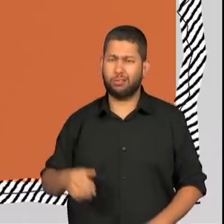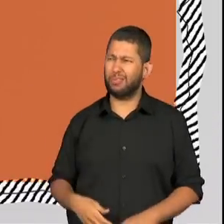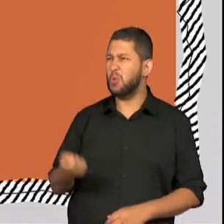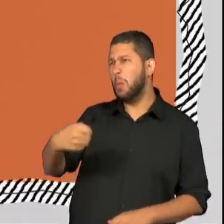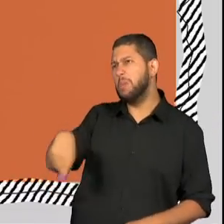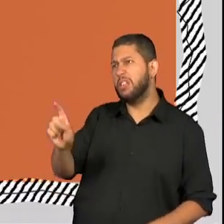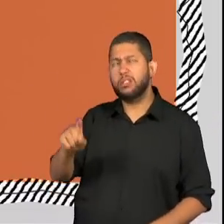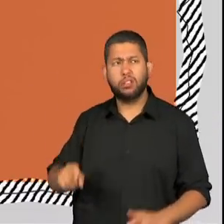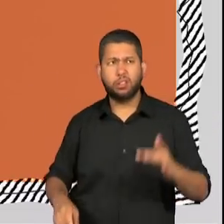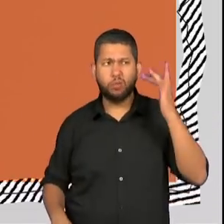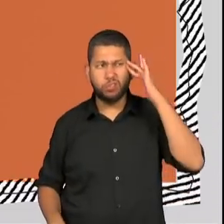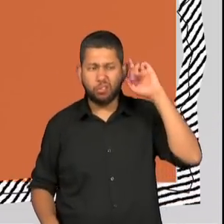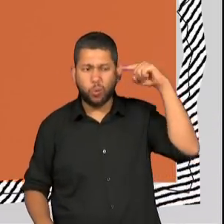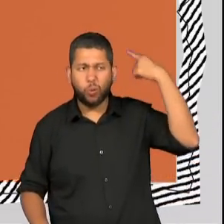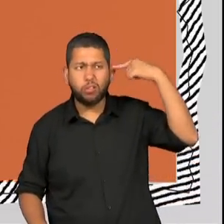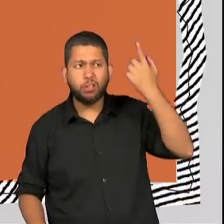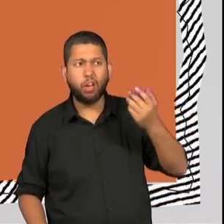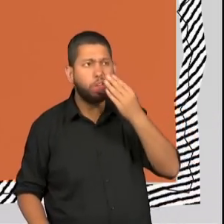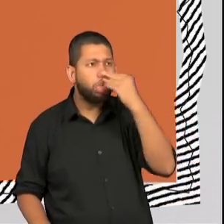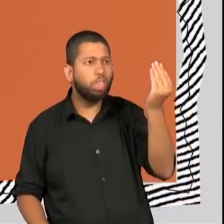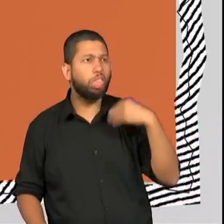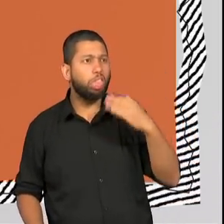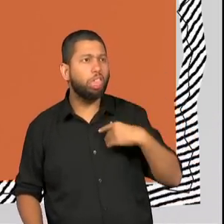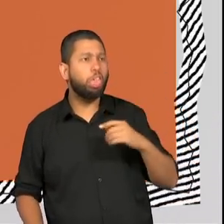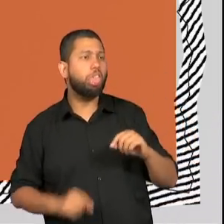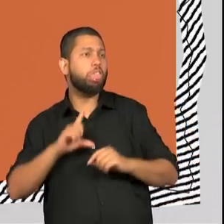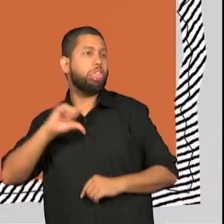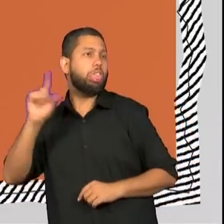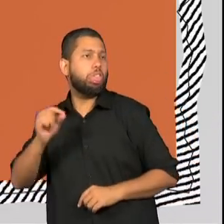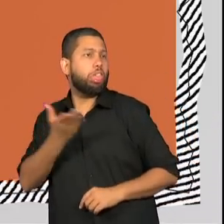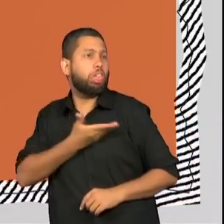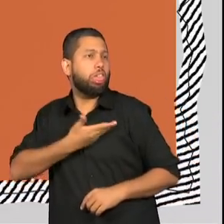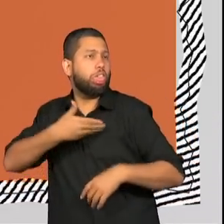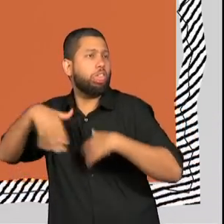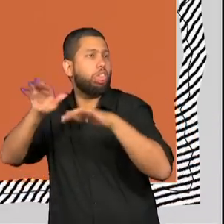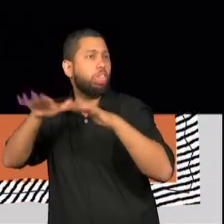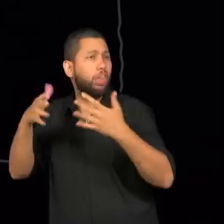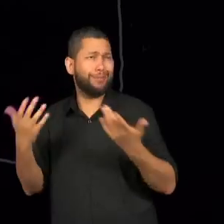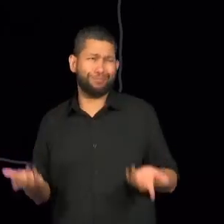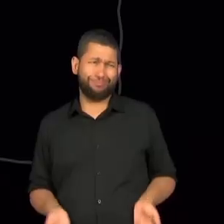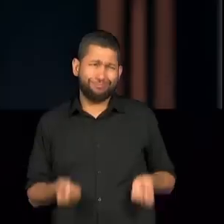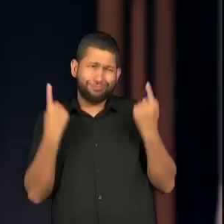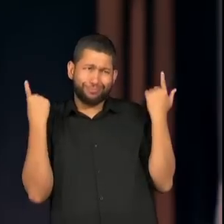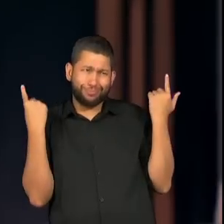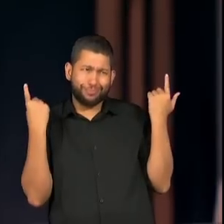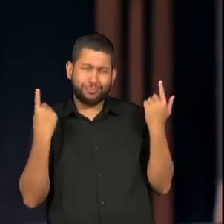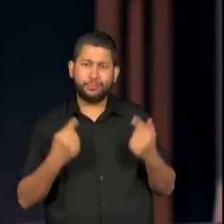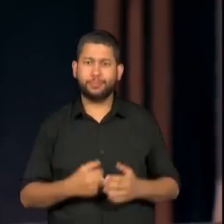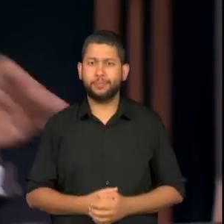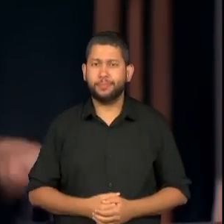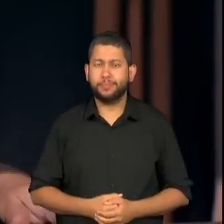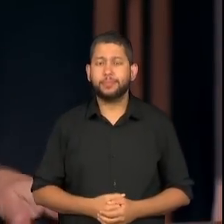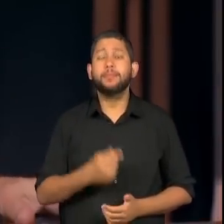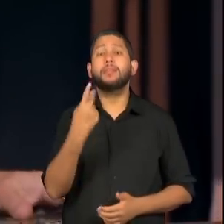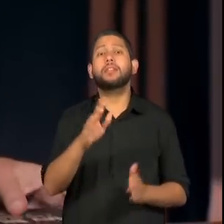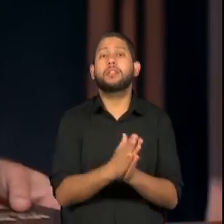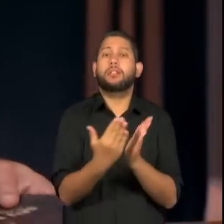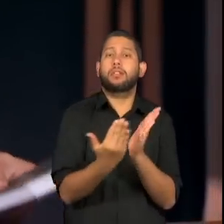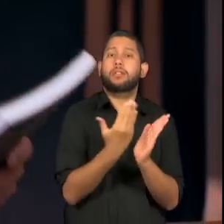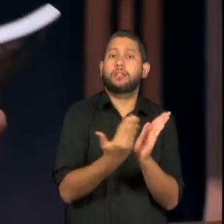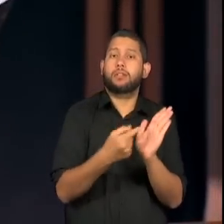Papo de otário, me deixar na mão pra sair com os amigos no bonde da vacilação. No seu novo livro, que tá